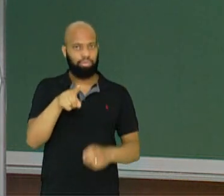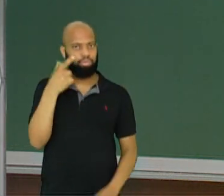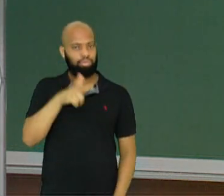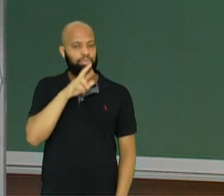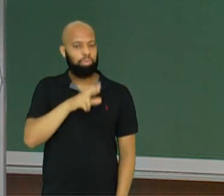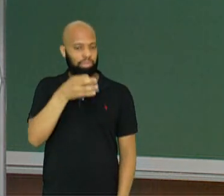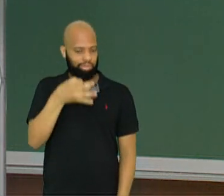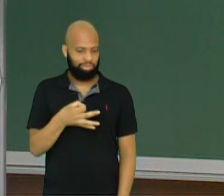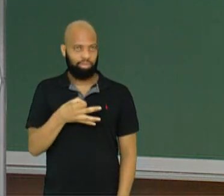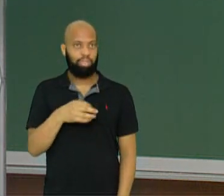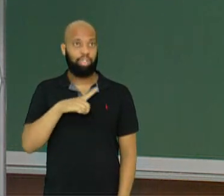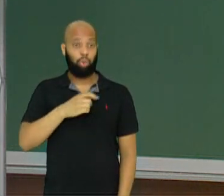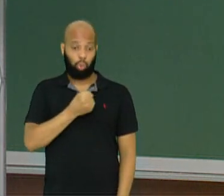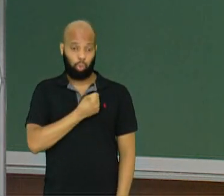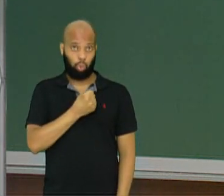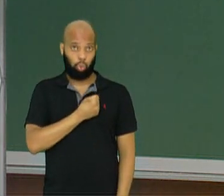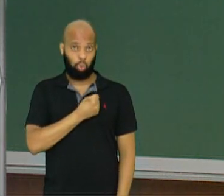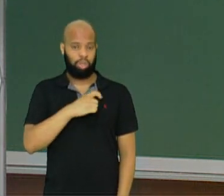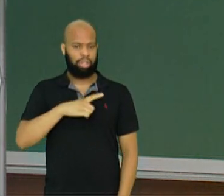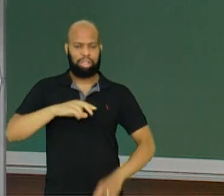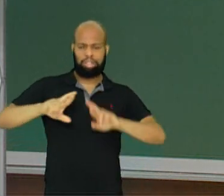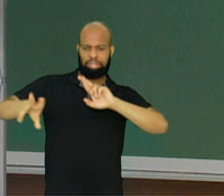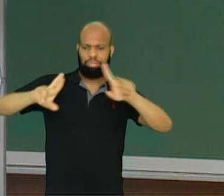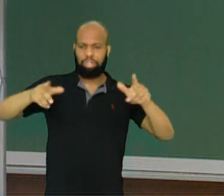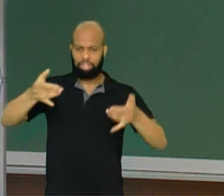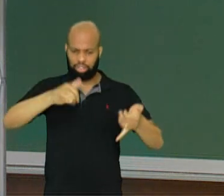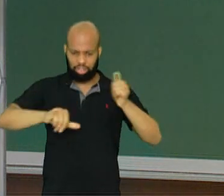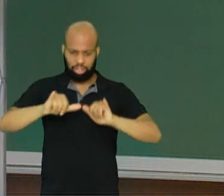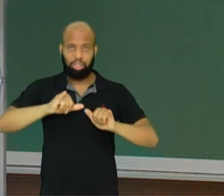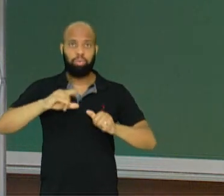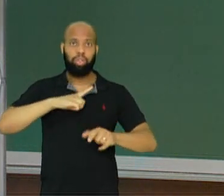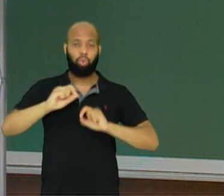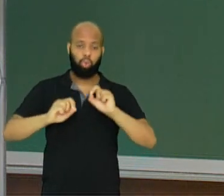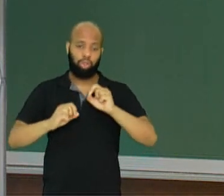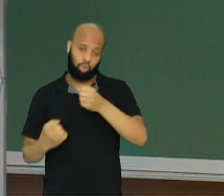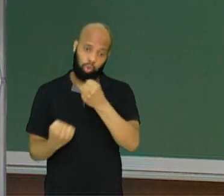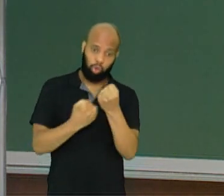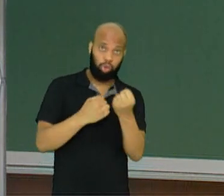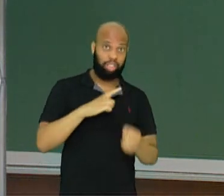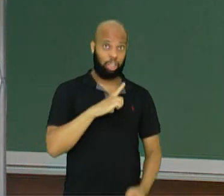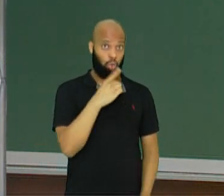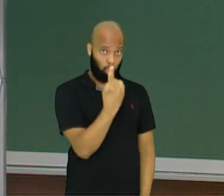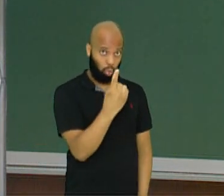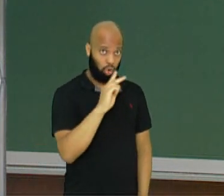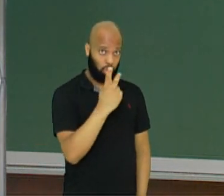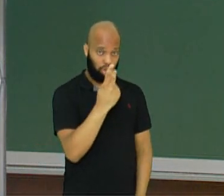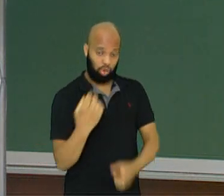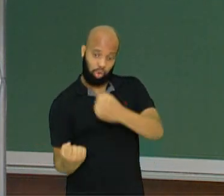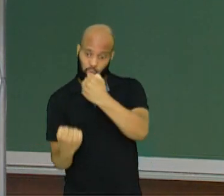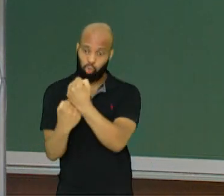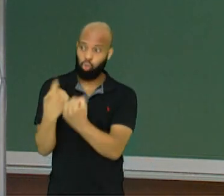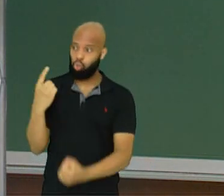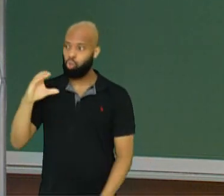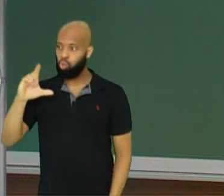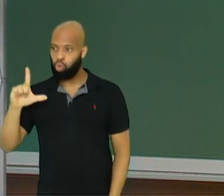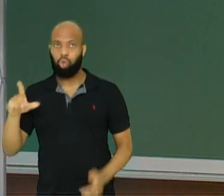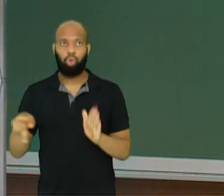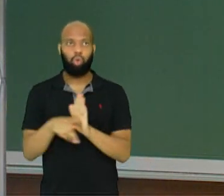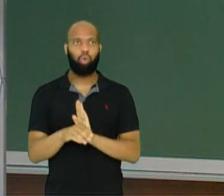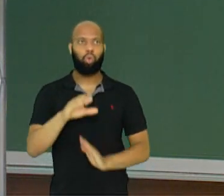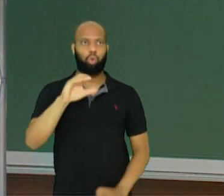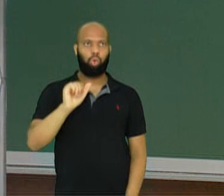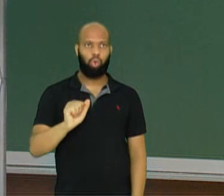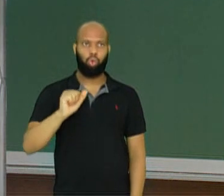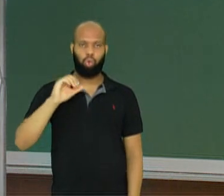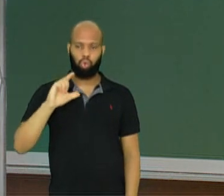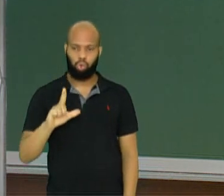acertou. O número de compostos diferentes pela substituição de um hidrogênio por um cloro no alceno é...